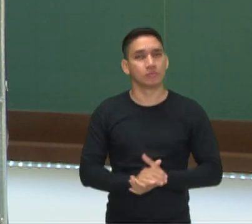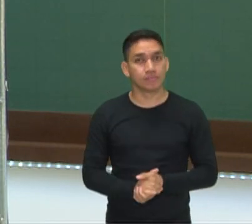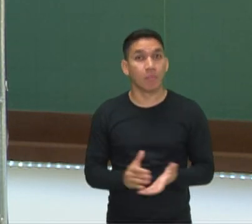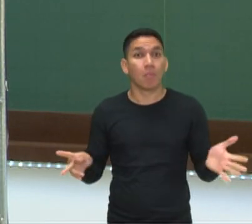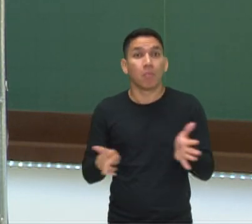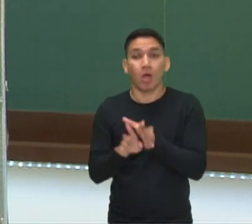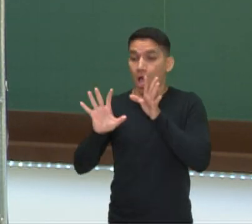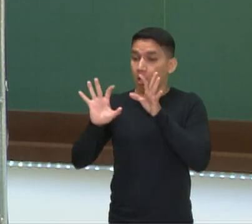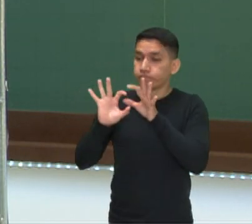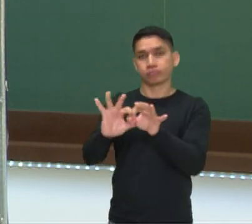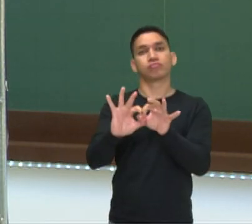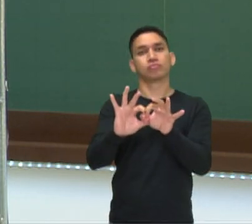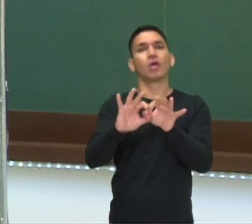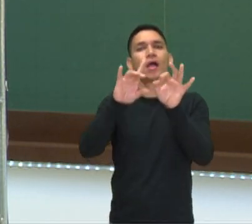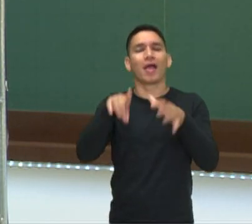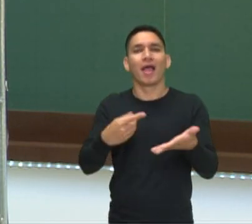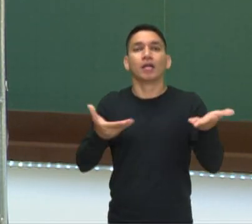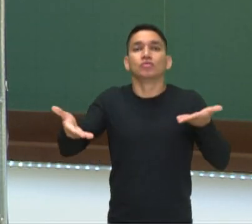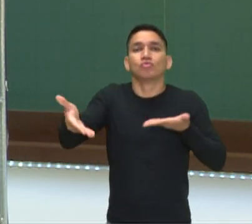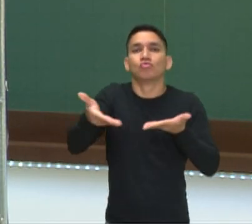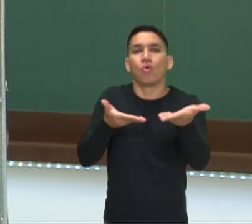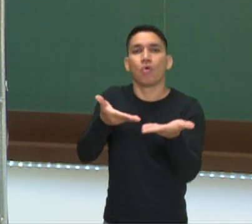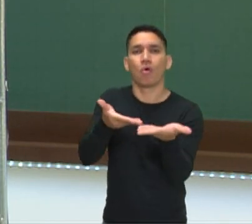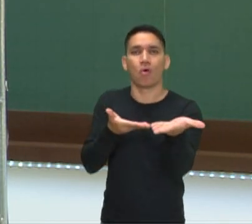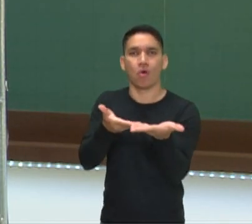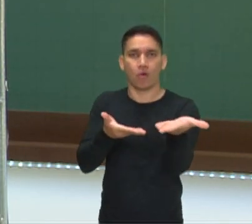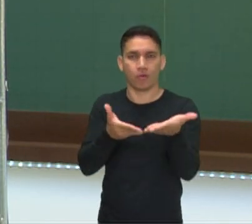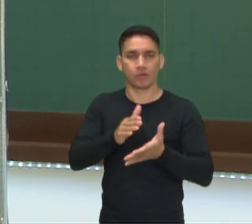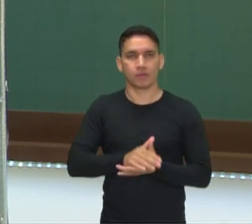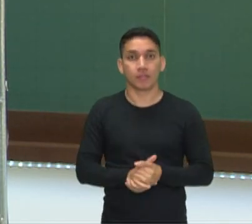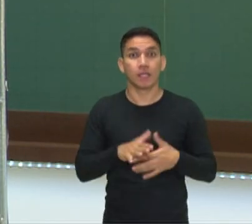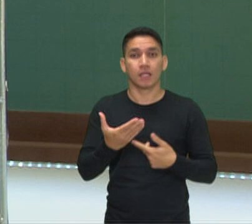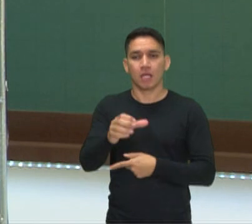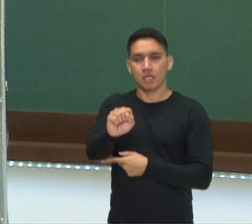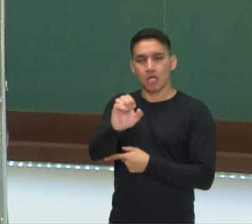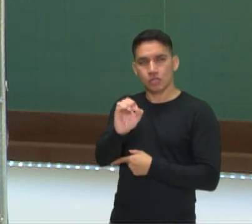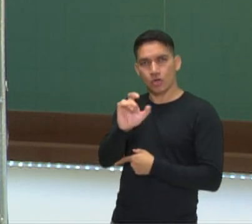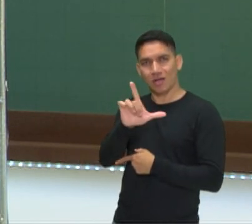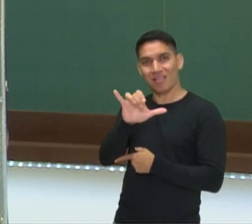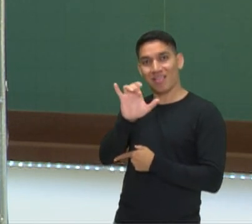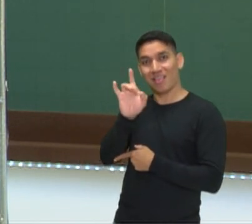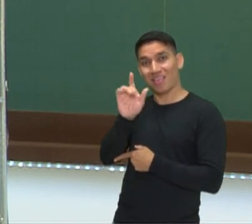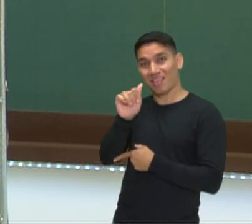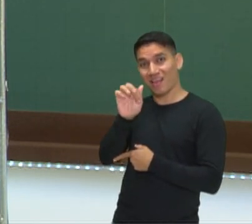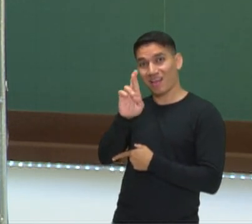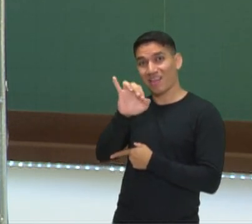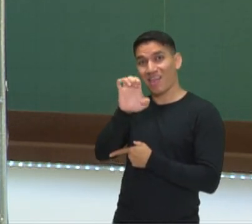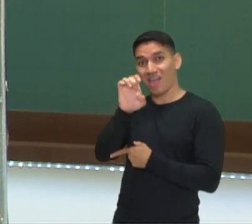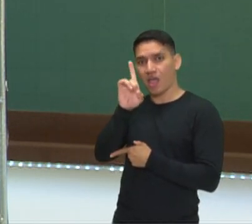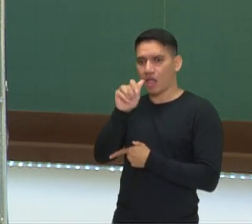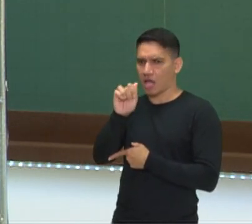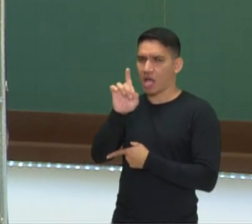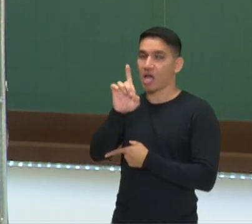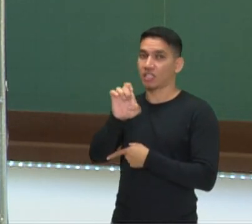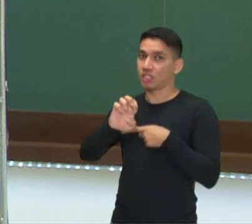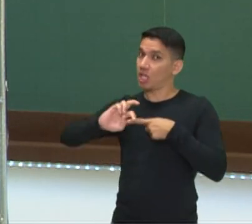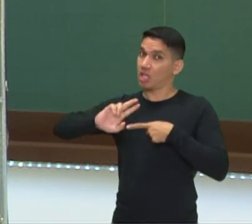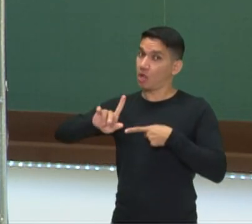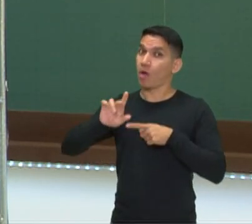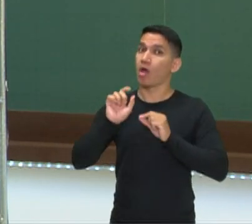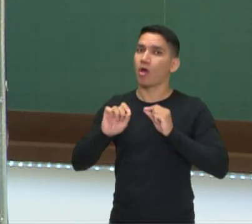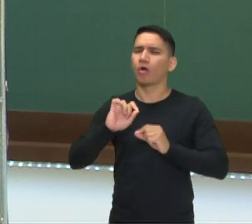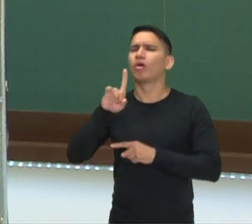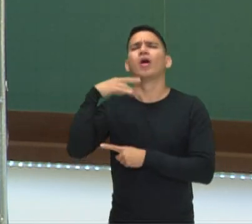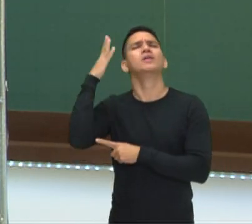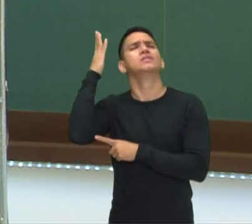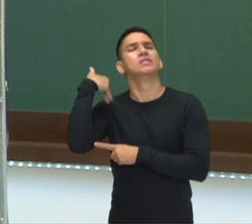da solidariedade. Então é importante a gente lembrar que solidariedade aqui para o Durkheim não é essa solidariedade que a gente conhece